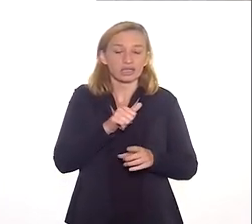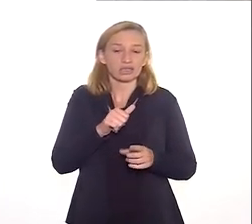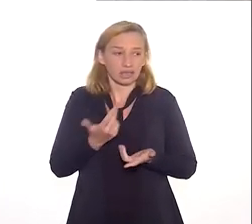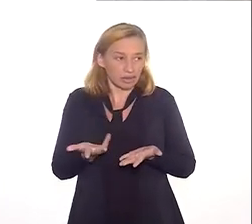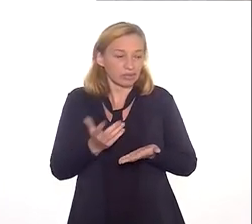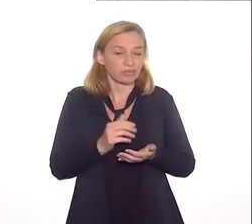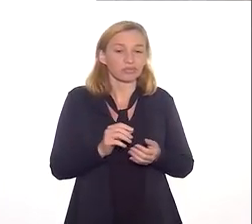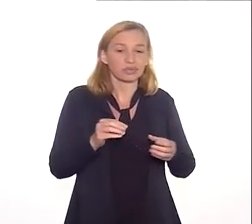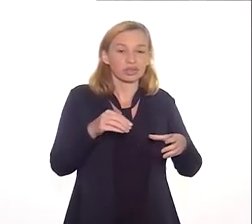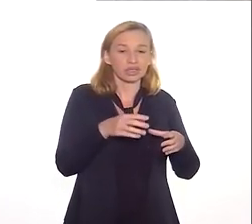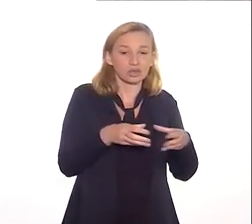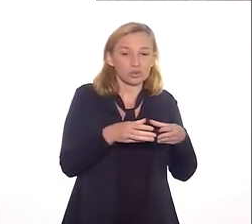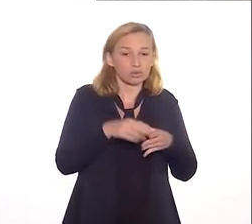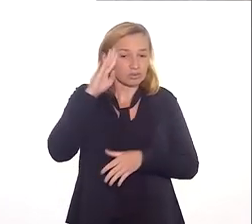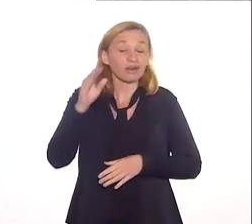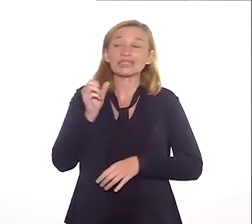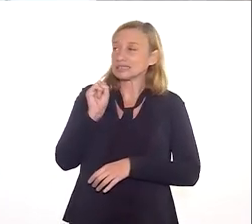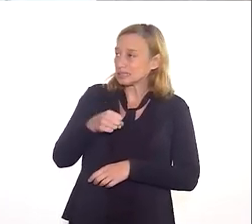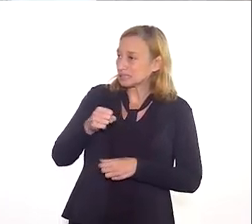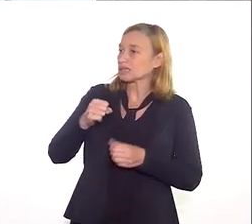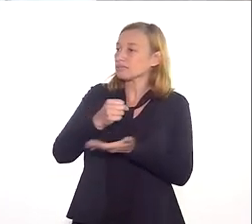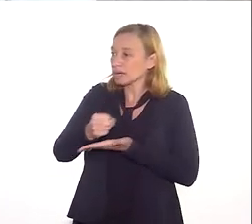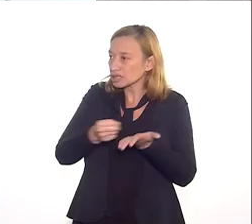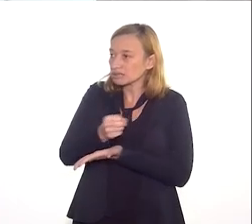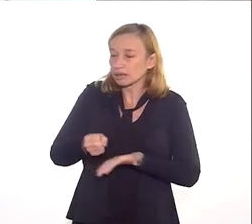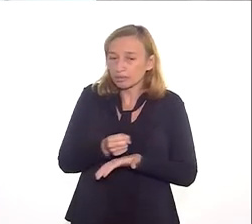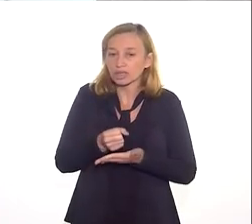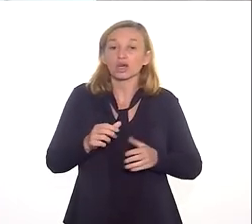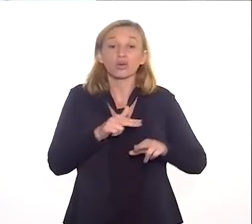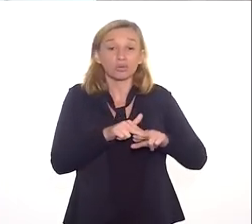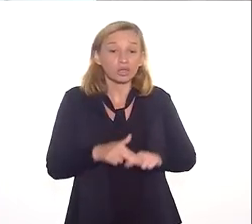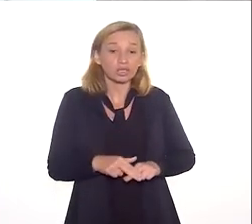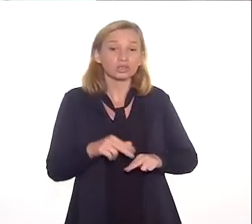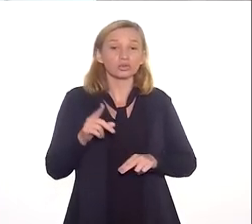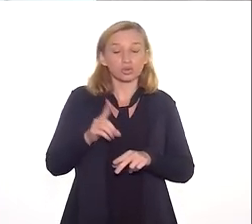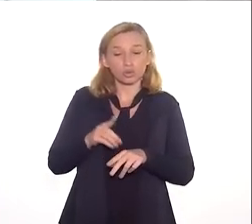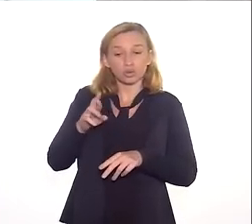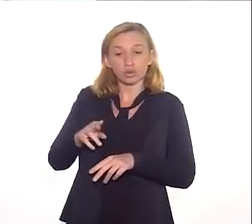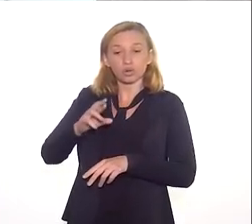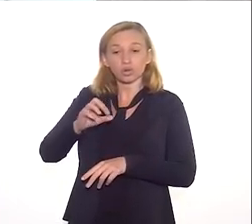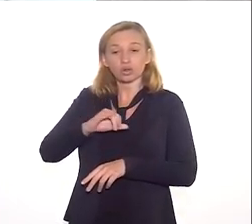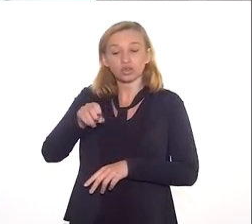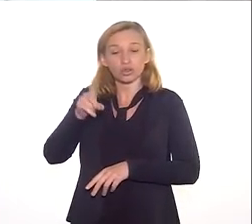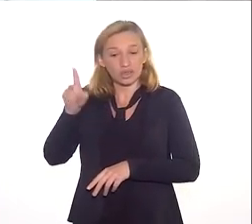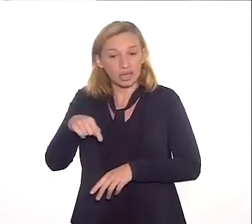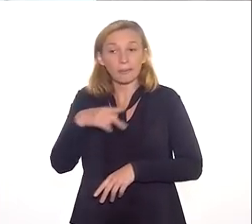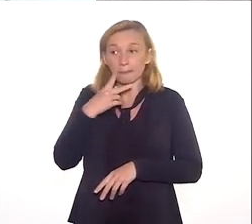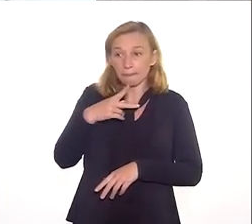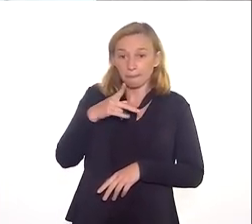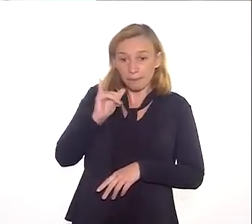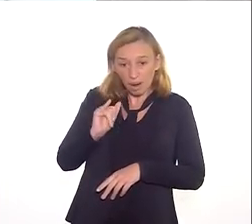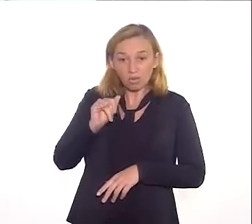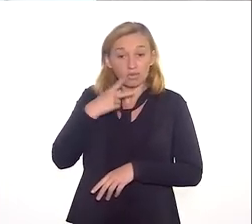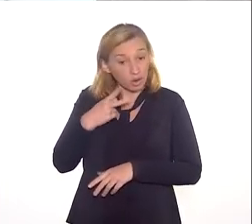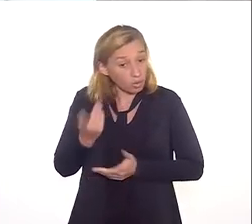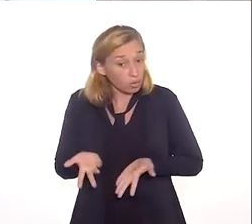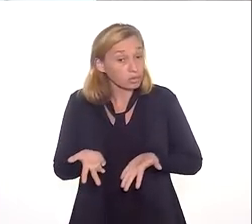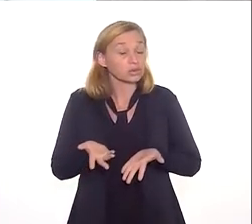grupos prioritários. Sim, é basicamente por conta disso que o Dr. José Paulo terminou